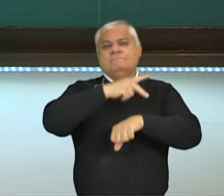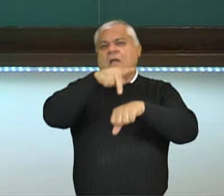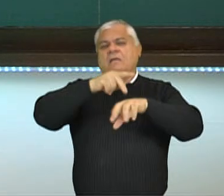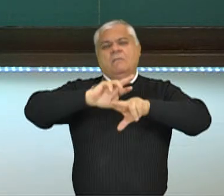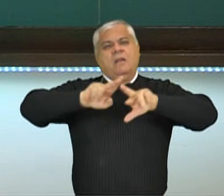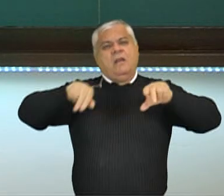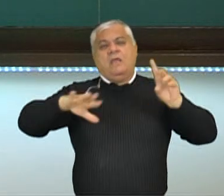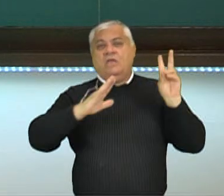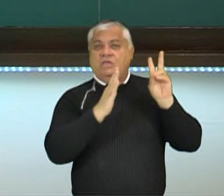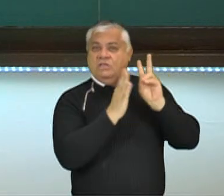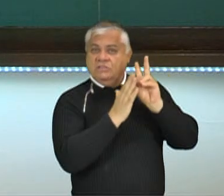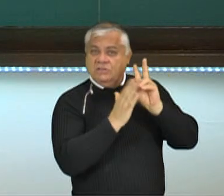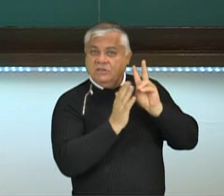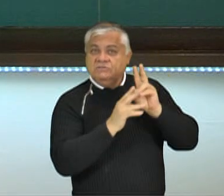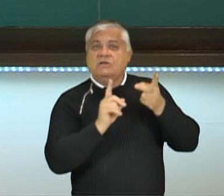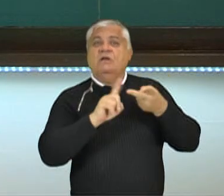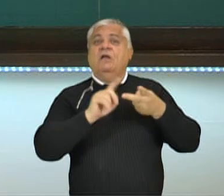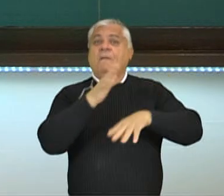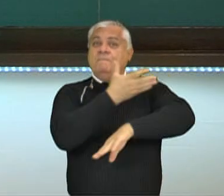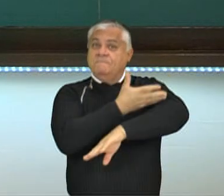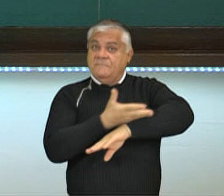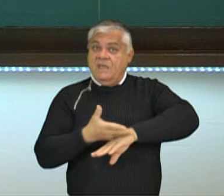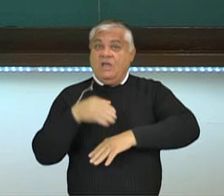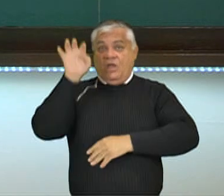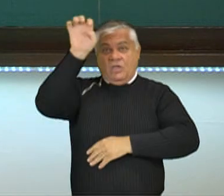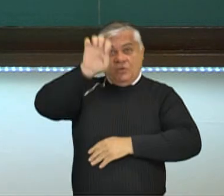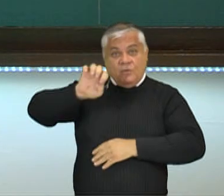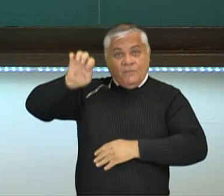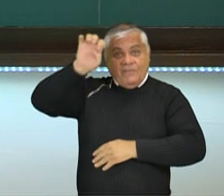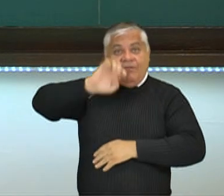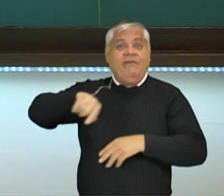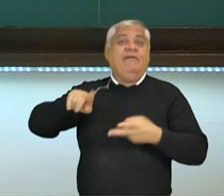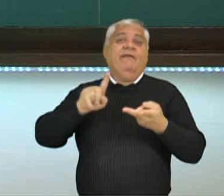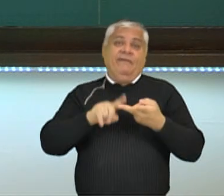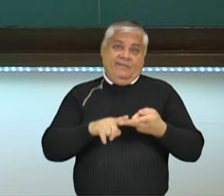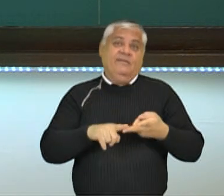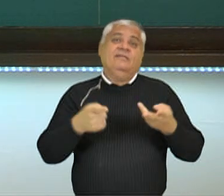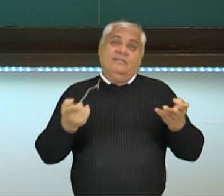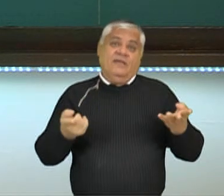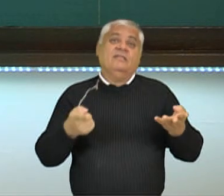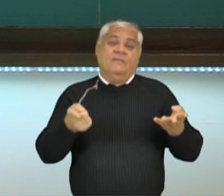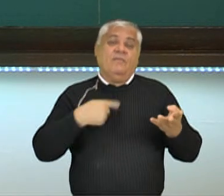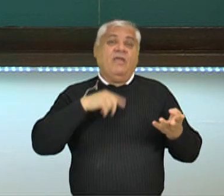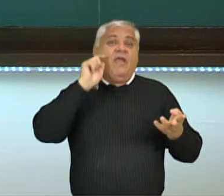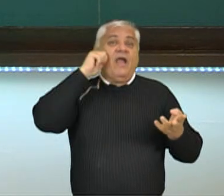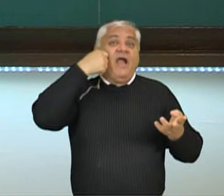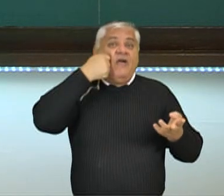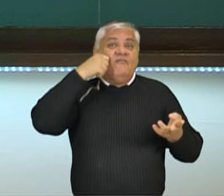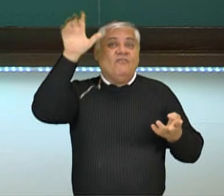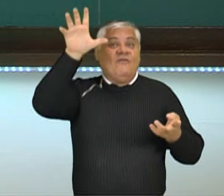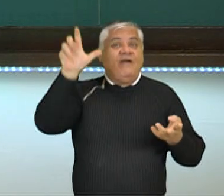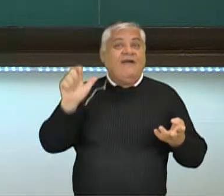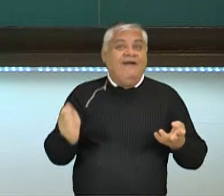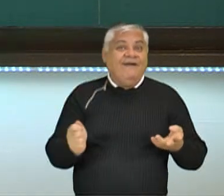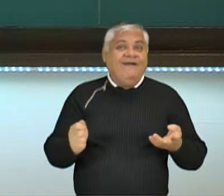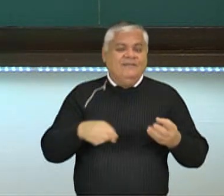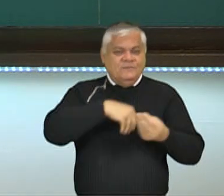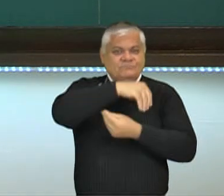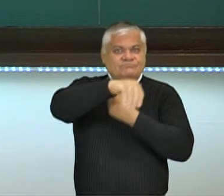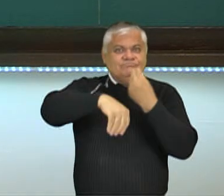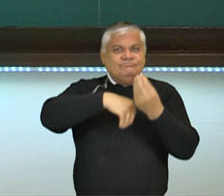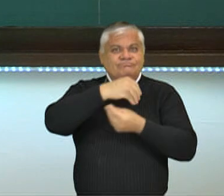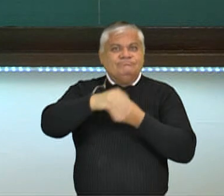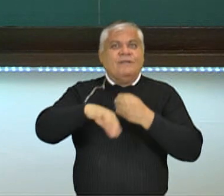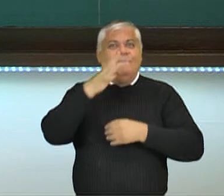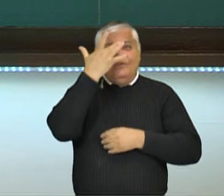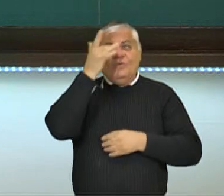matrizes indígena, a matriz branca europeia, não é? E também a matriz afro e também as pessoas que migraram